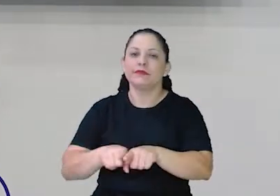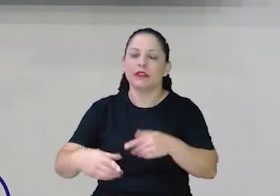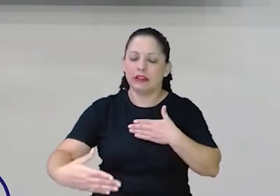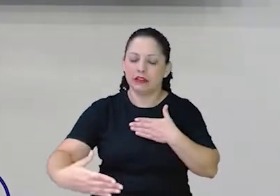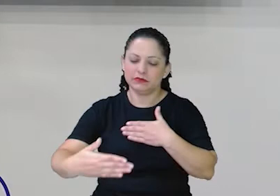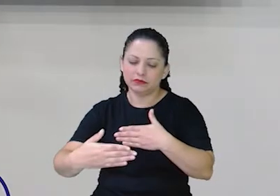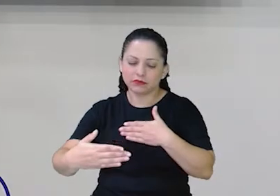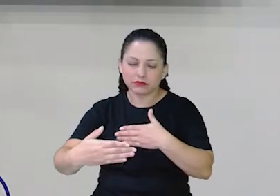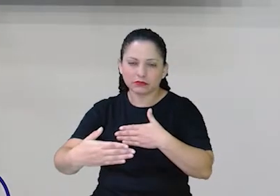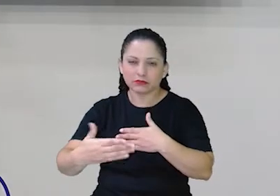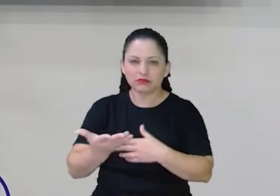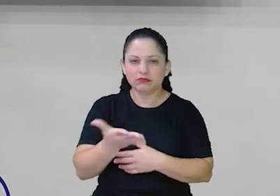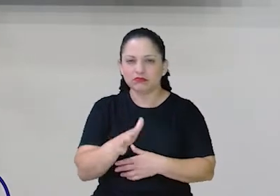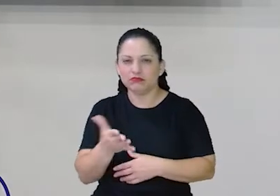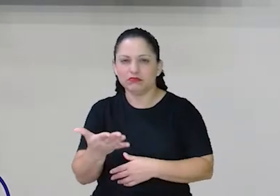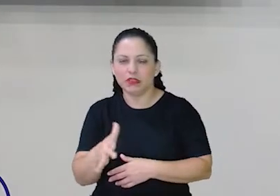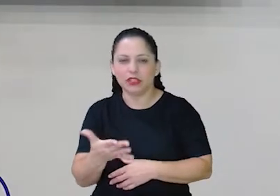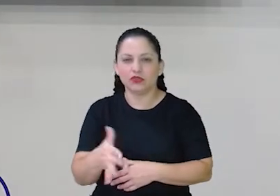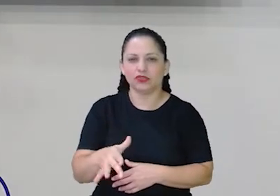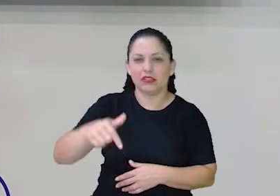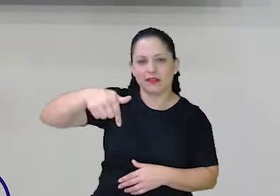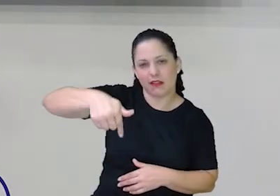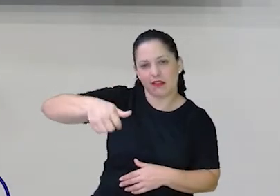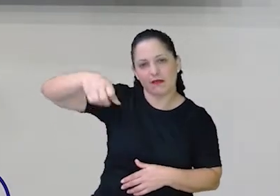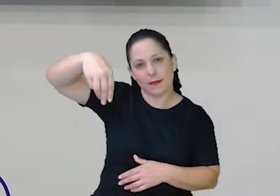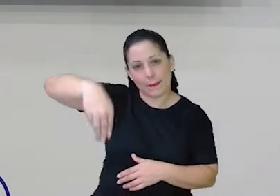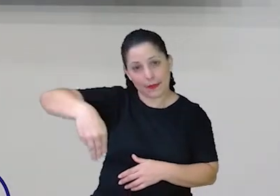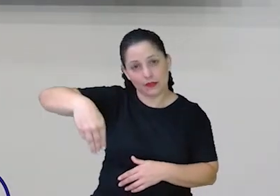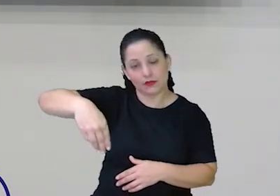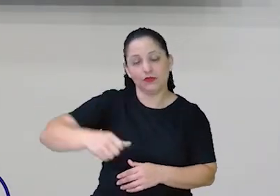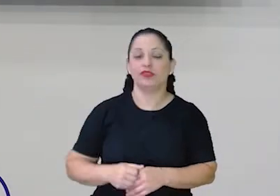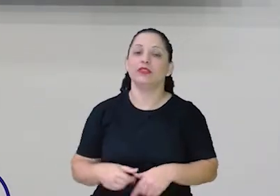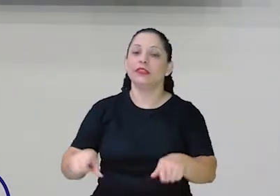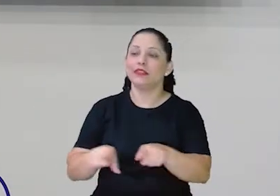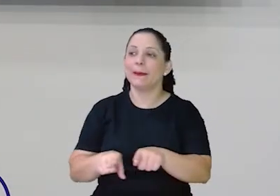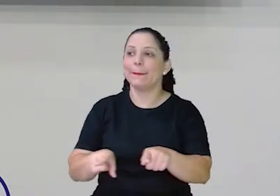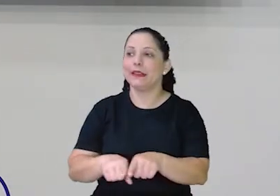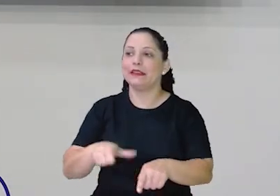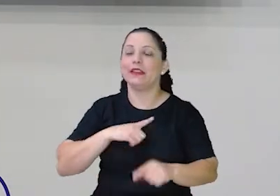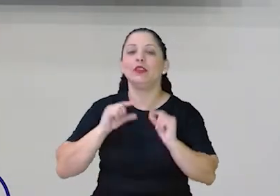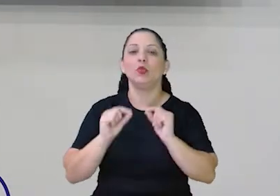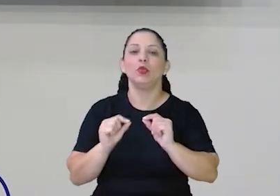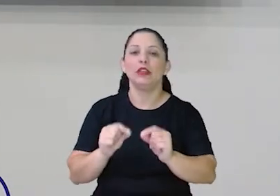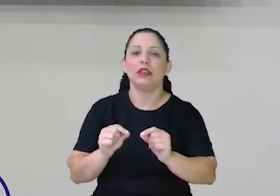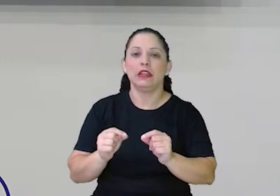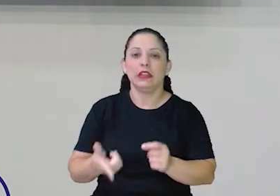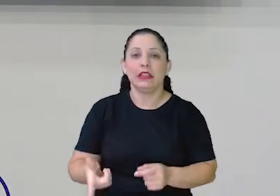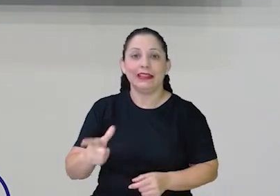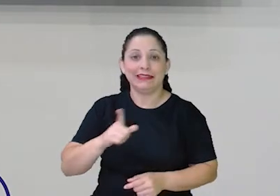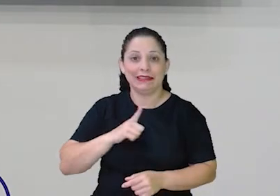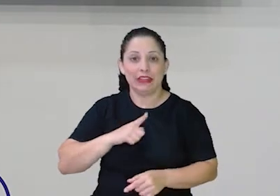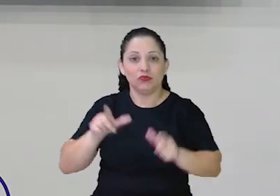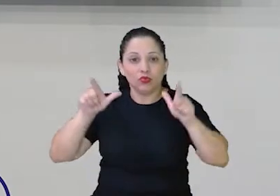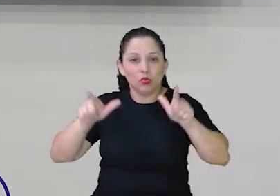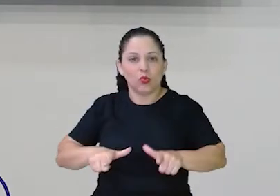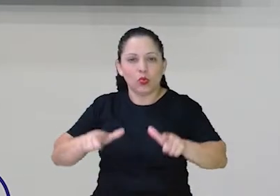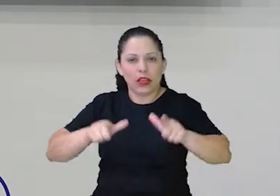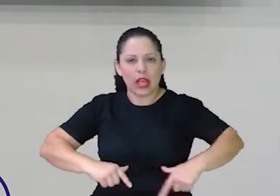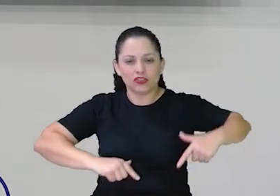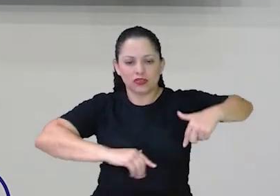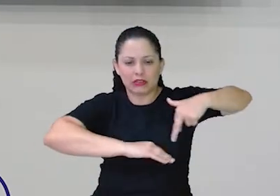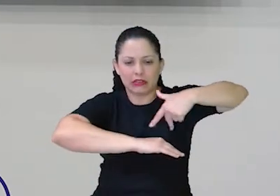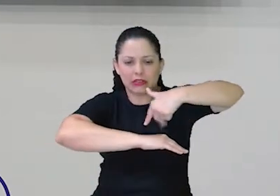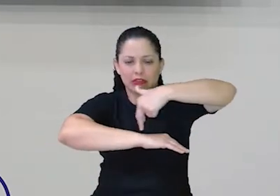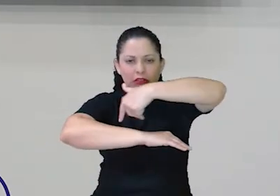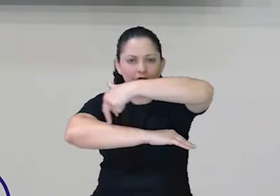de 19 a 7 metros. E, por fim, a gente tem as vielas, que é a exclusividade dos pedestres. E hoje vocês